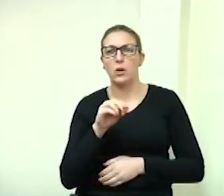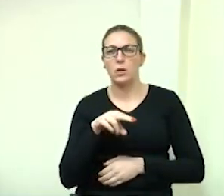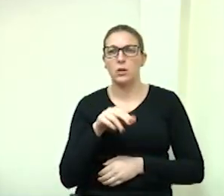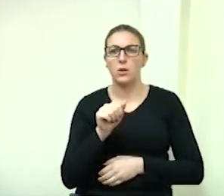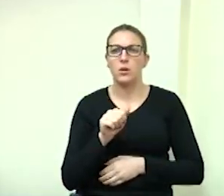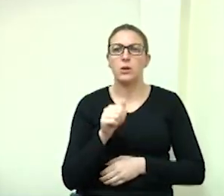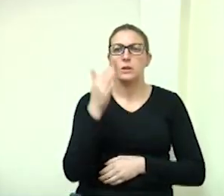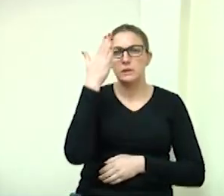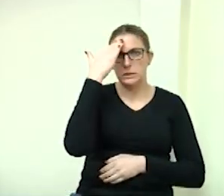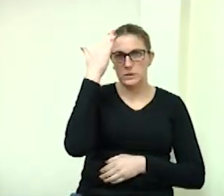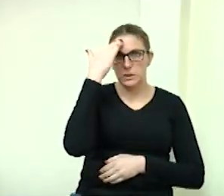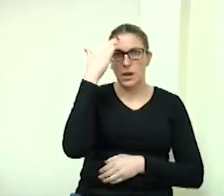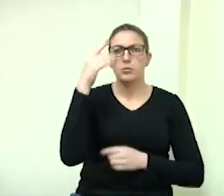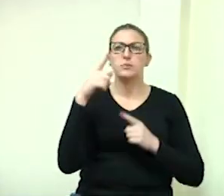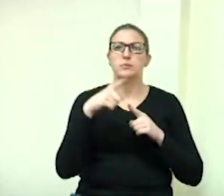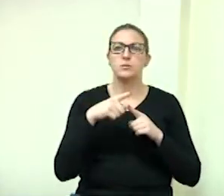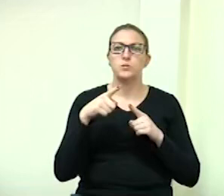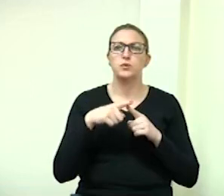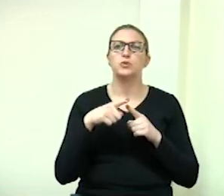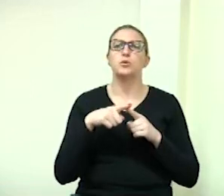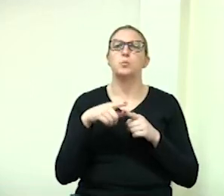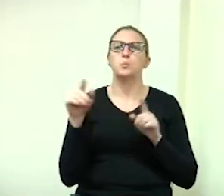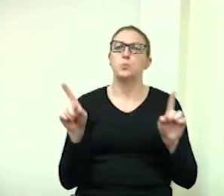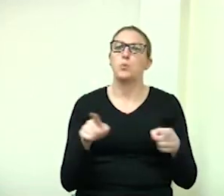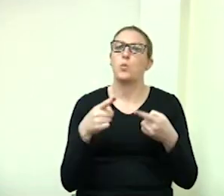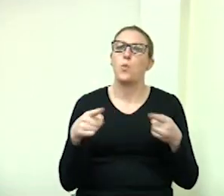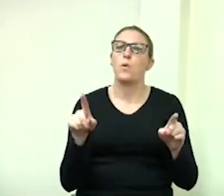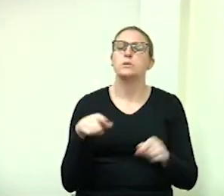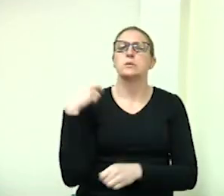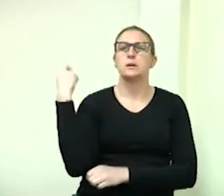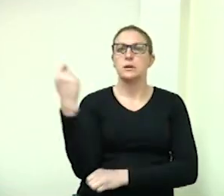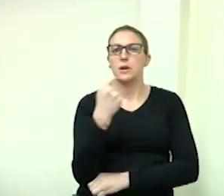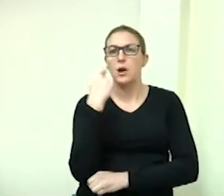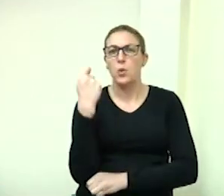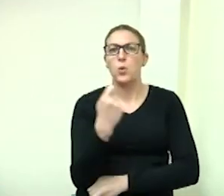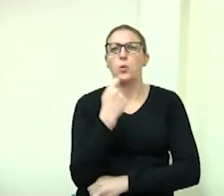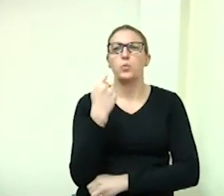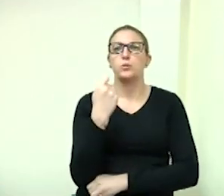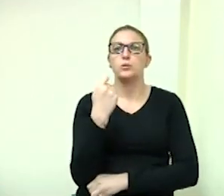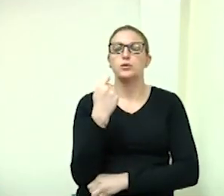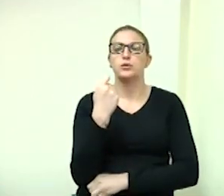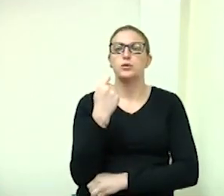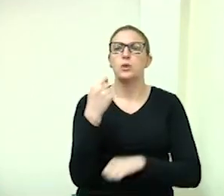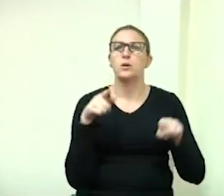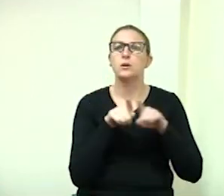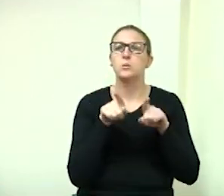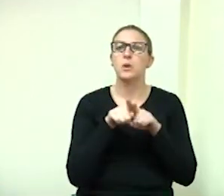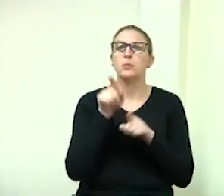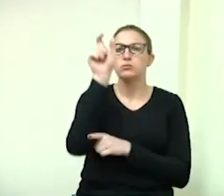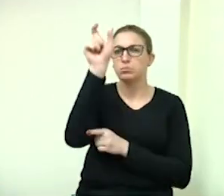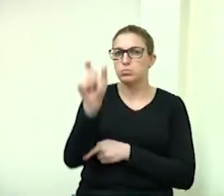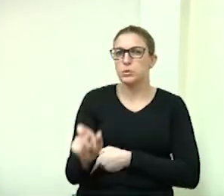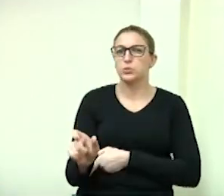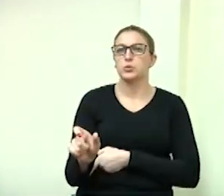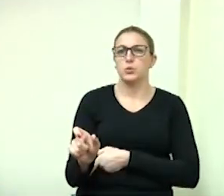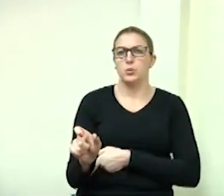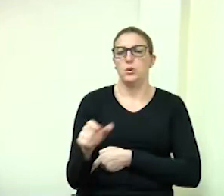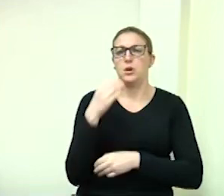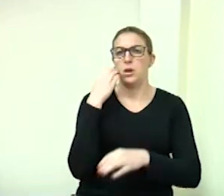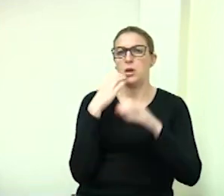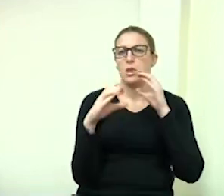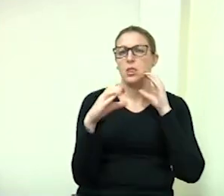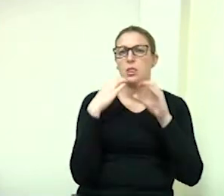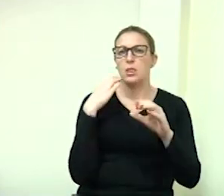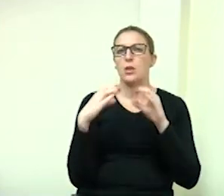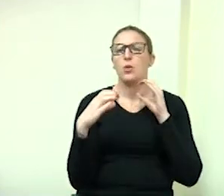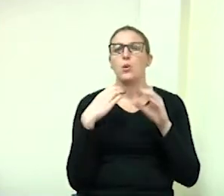missioneiro que remete a um outro grande músico o estilo